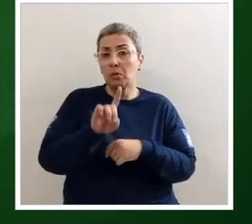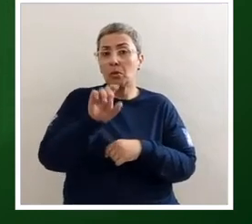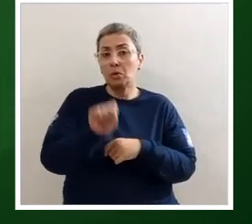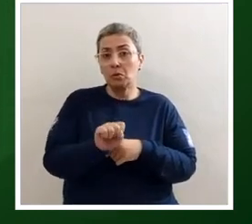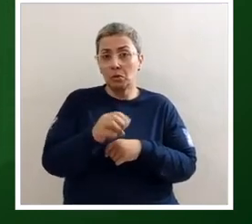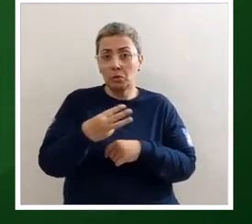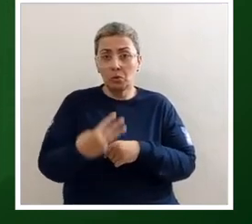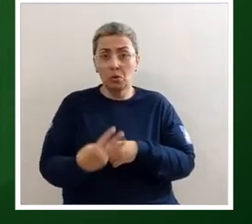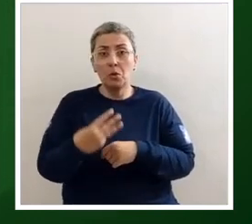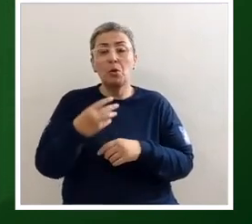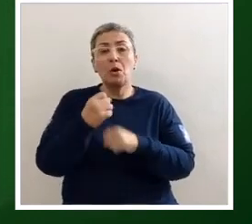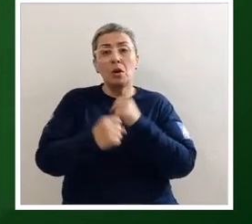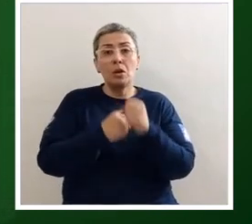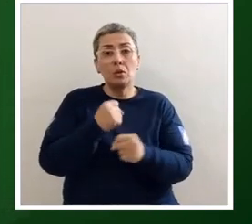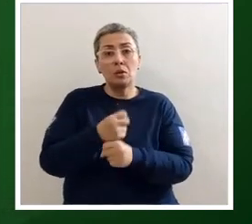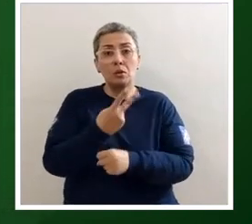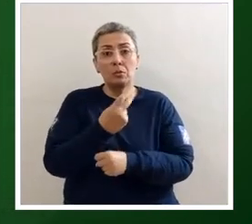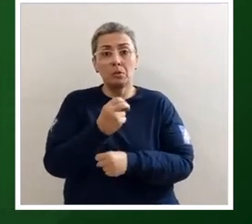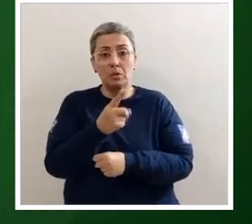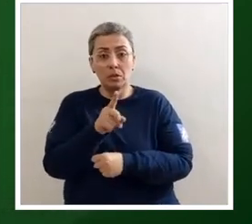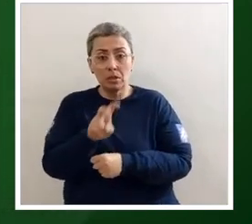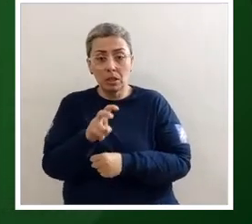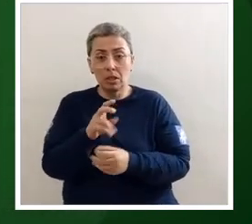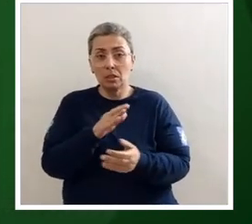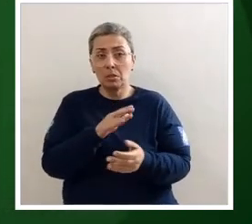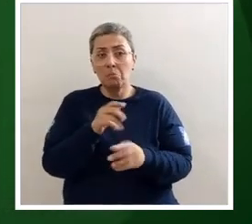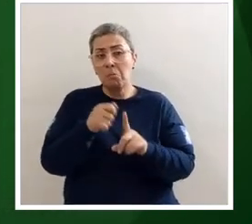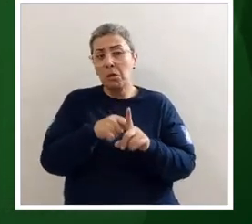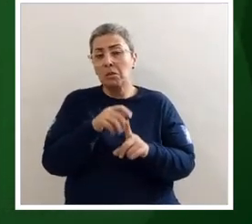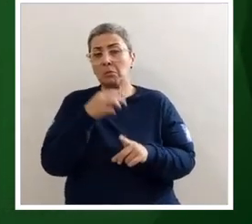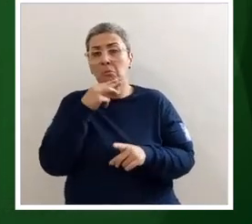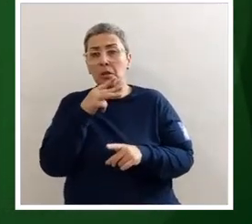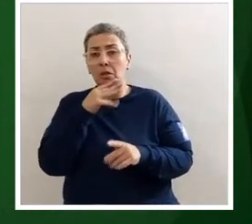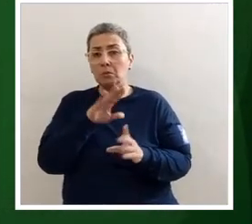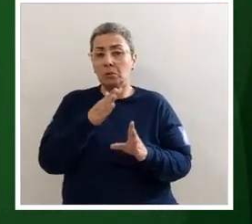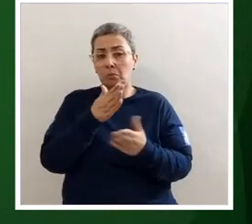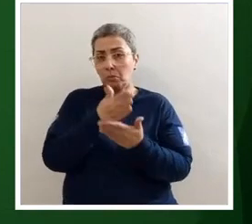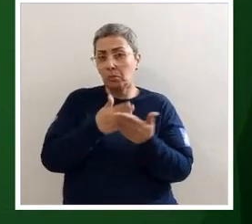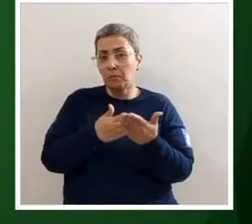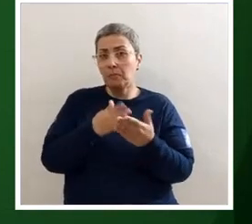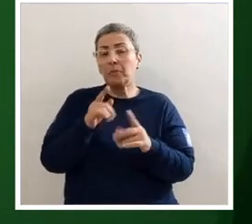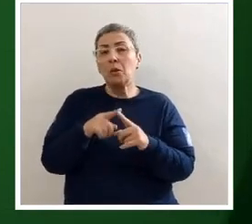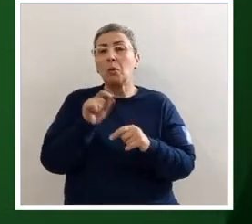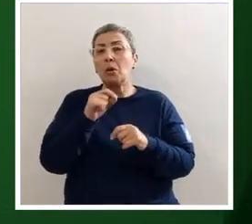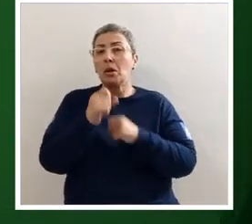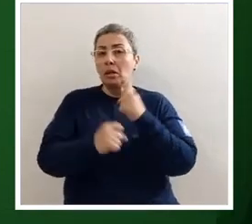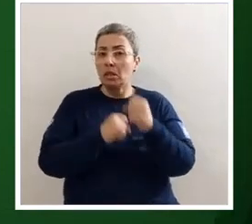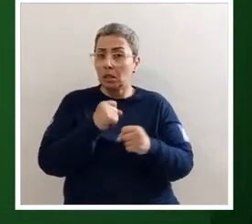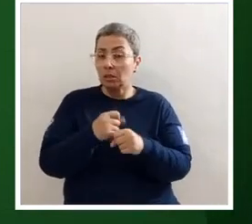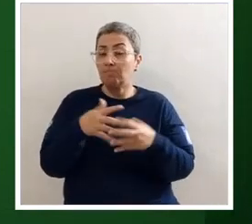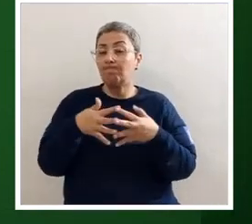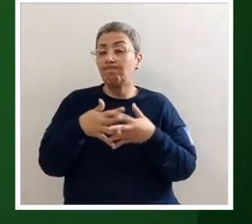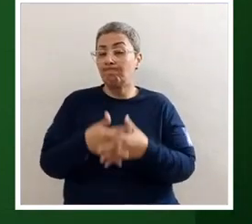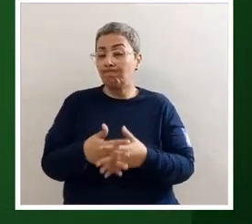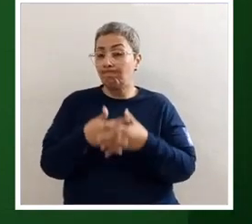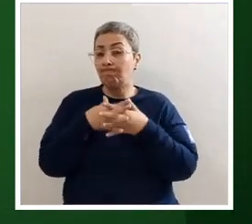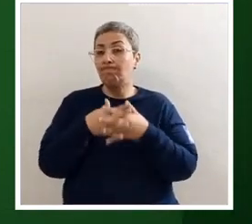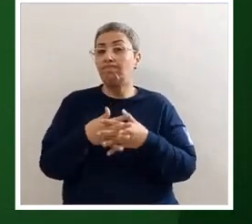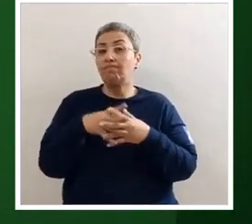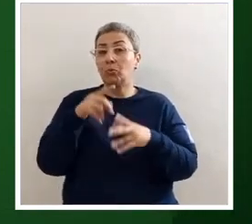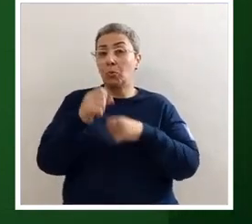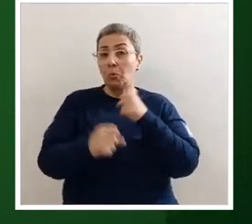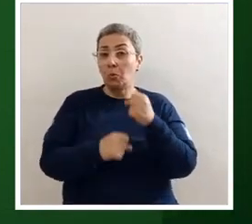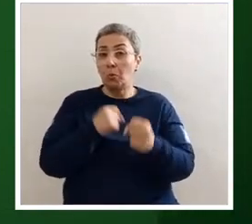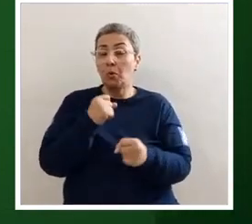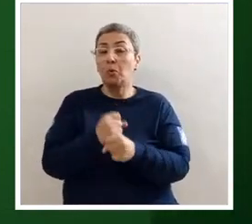ensino Sul 3 no ano de 2015 nomeados de Março foi um ano muito complexo era o